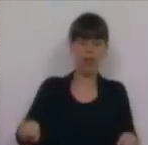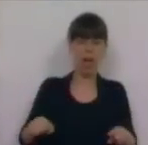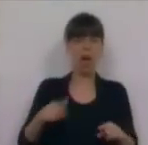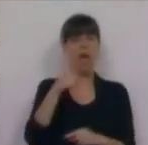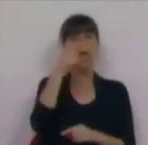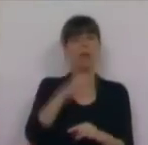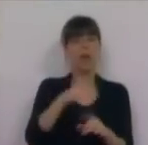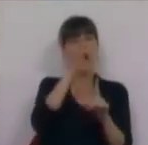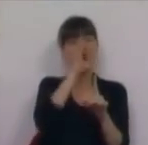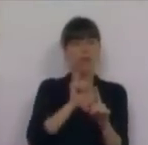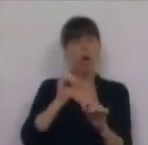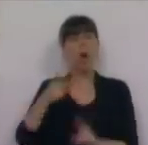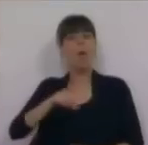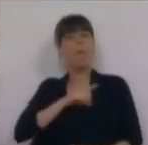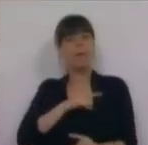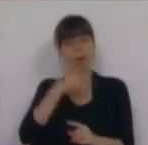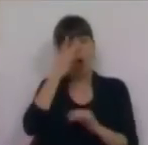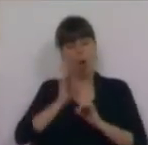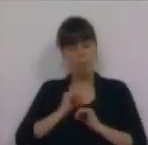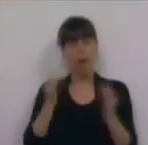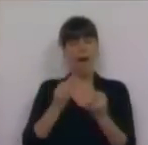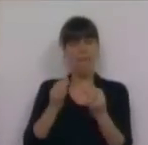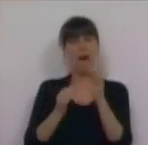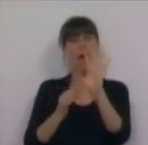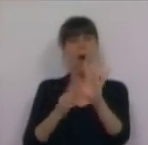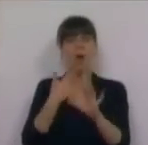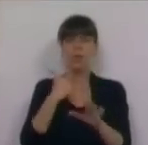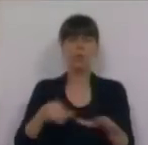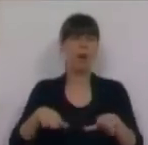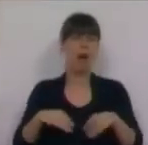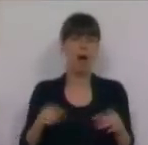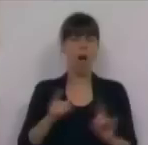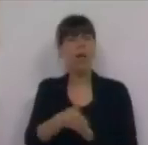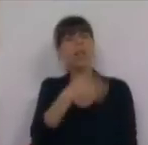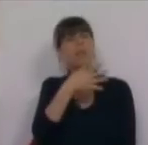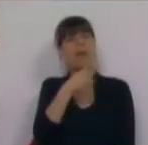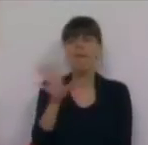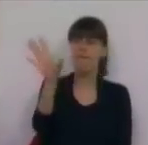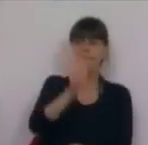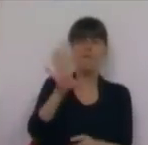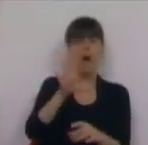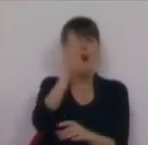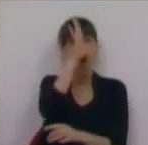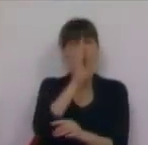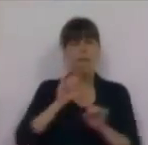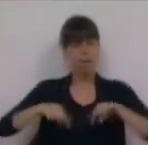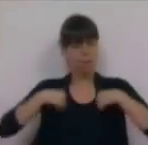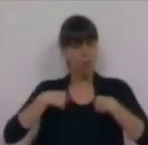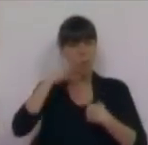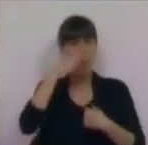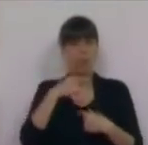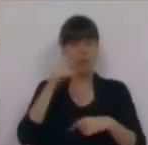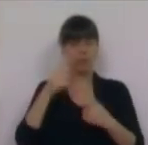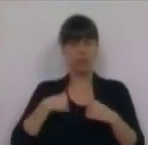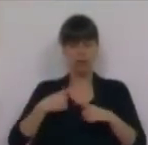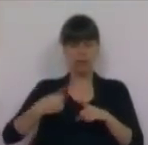se a TAP deve ser pública ou privada, não podemos aceitar declarações de membros do Governo que põem